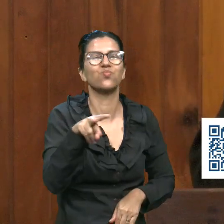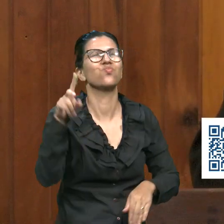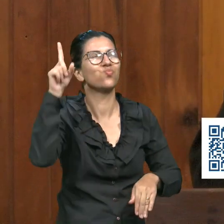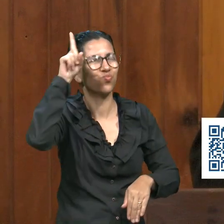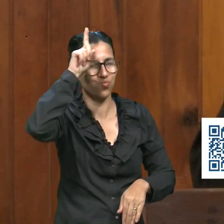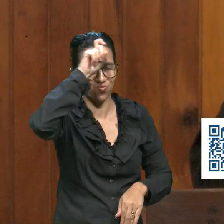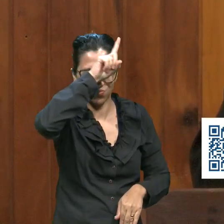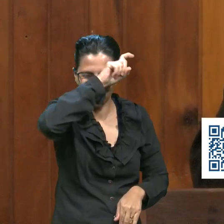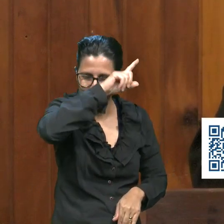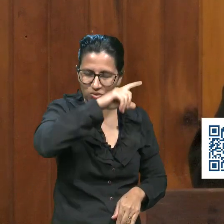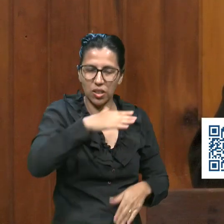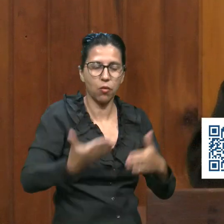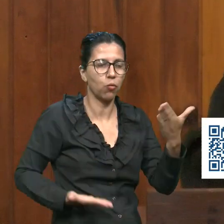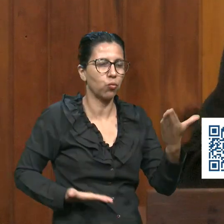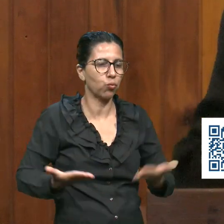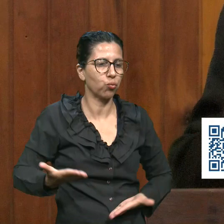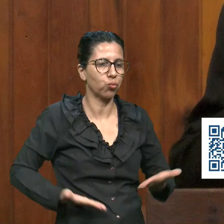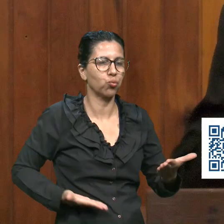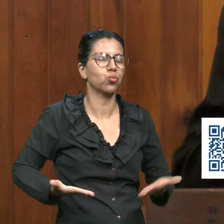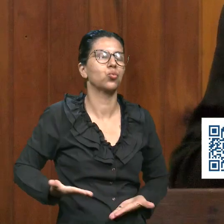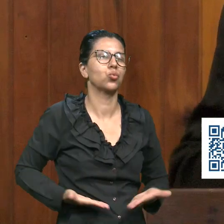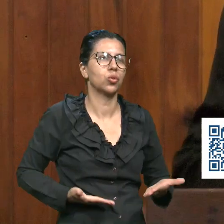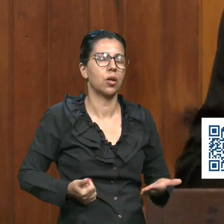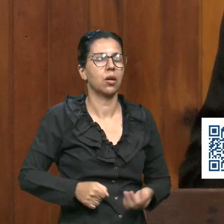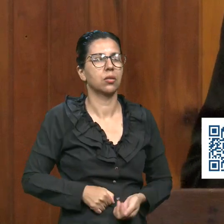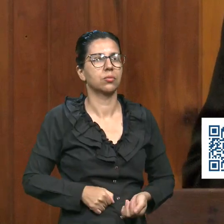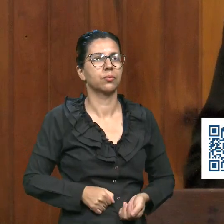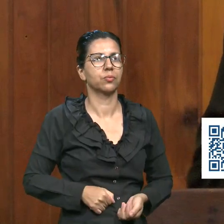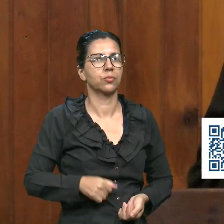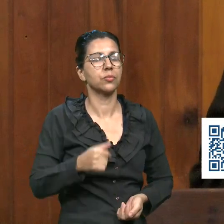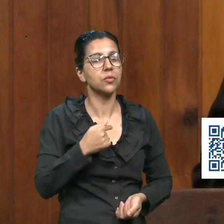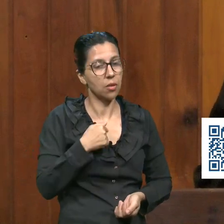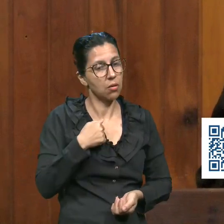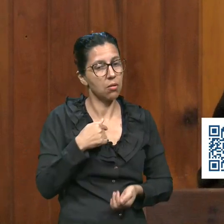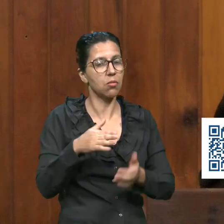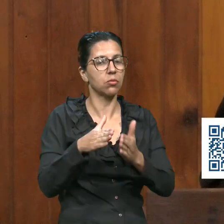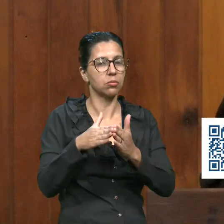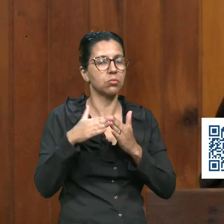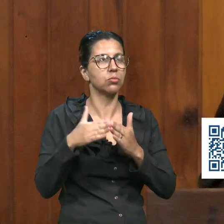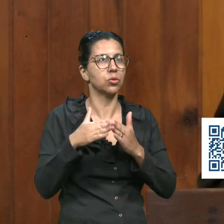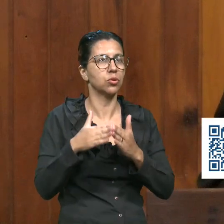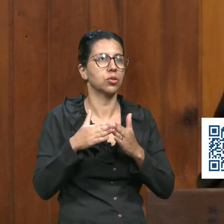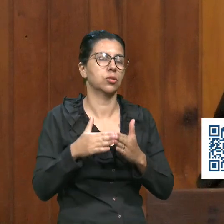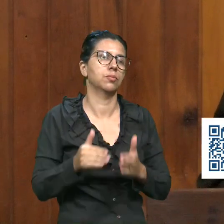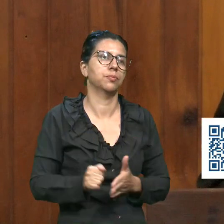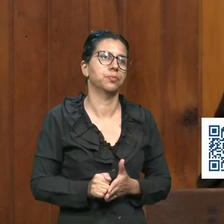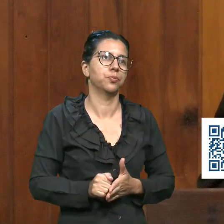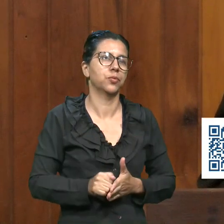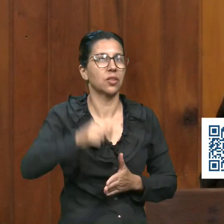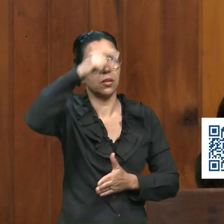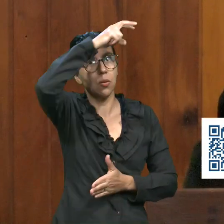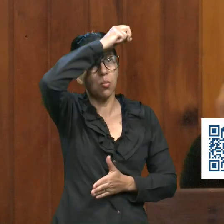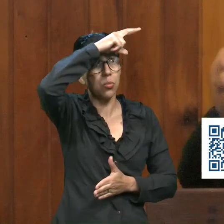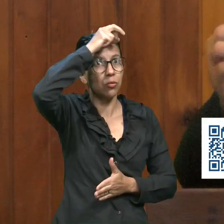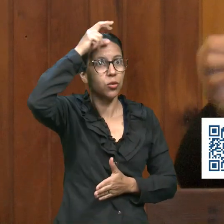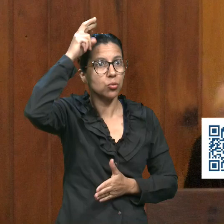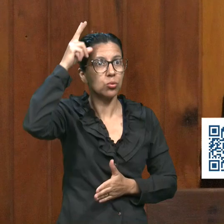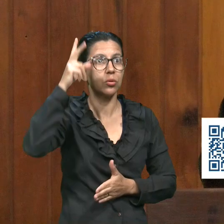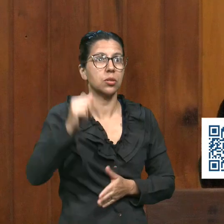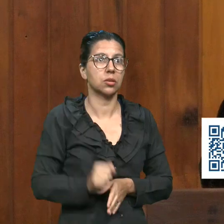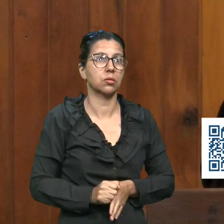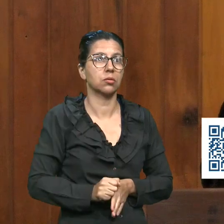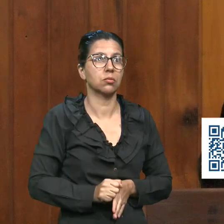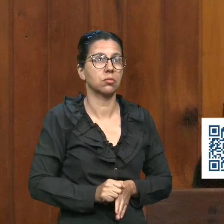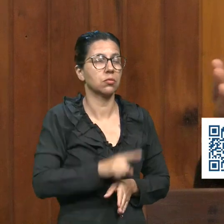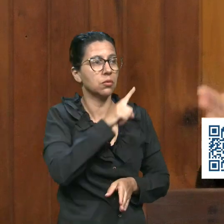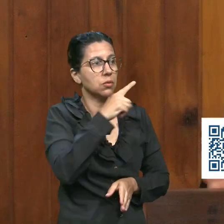públicos estão passando. Então, eu venho aqui, de uma forma humana, pedir aqui à Prefeitura Municipal que faça